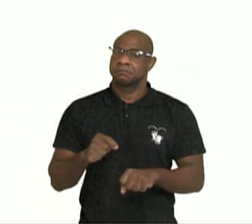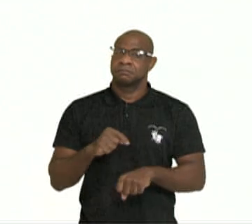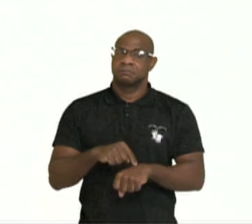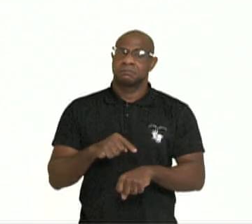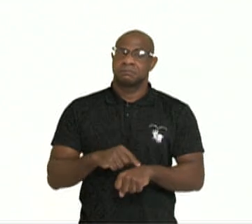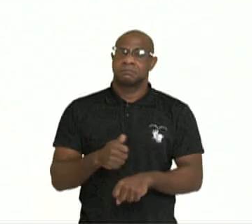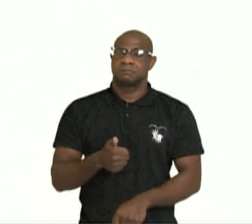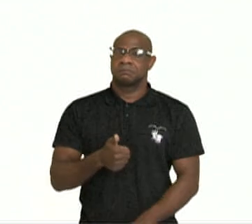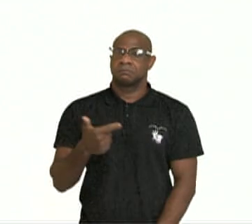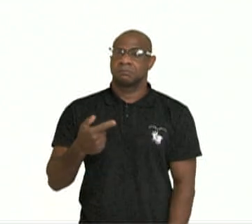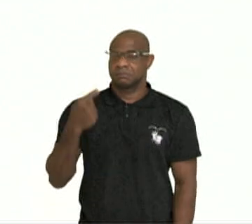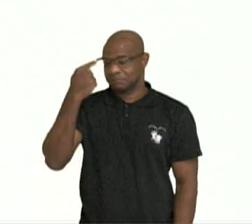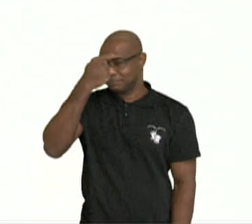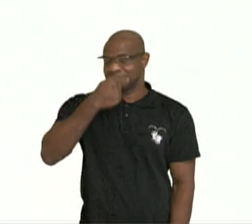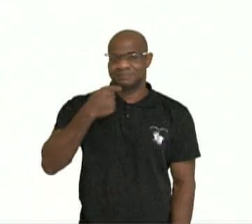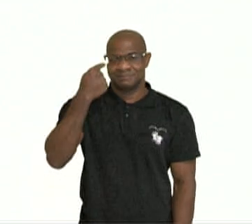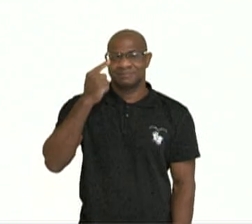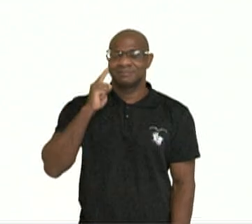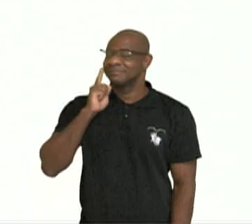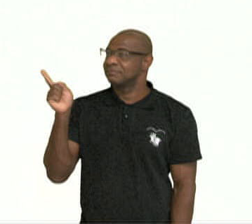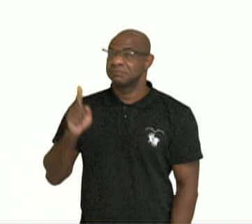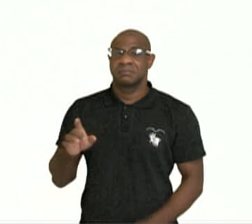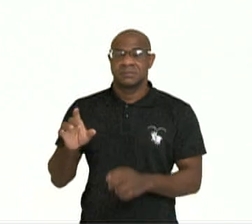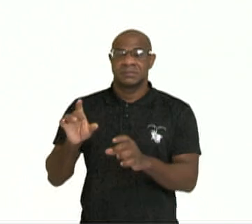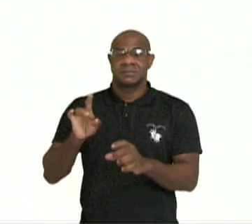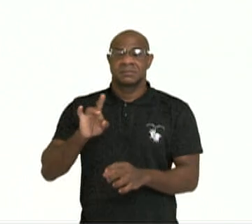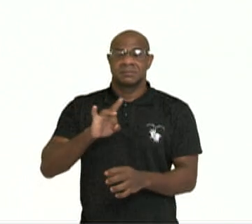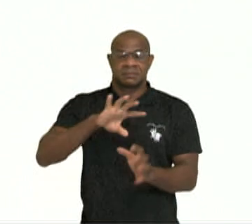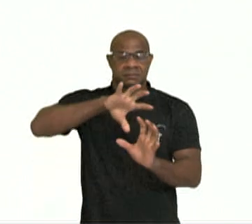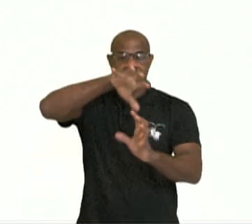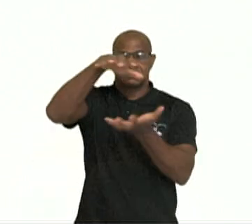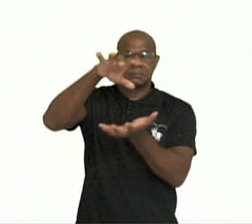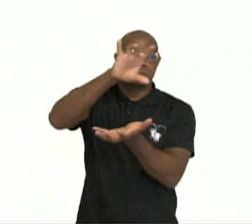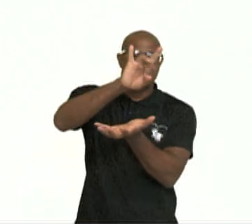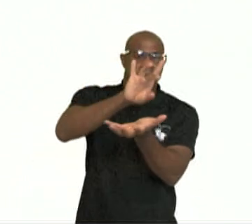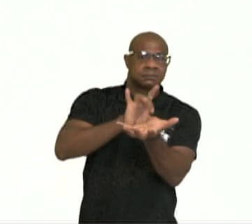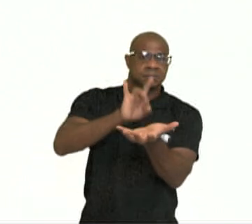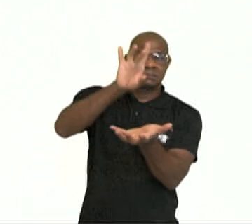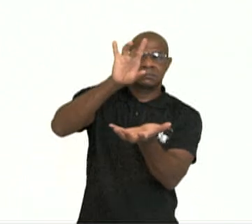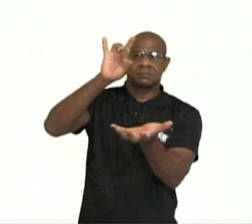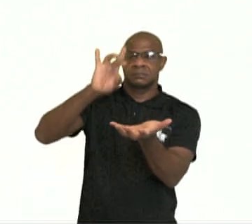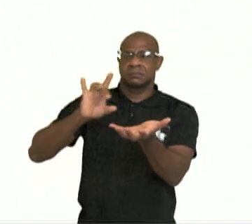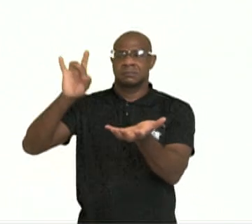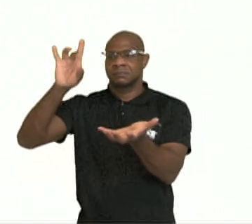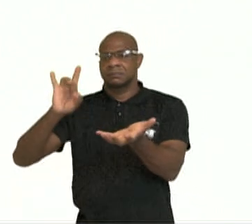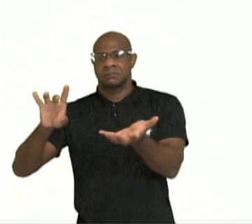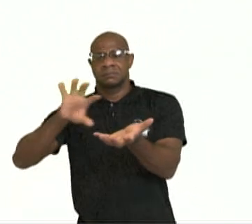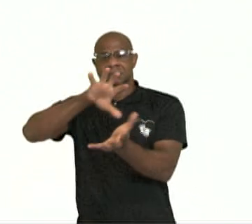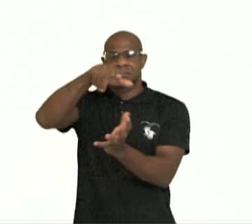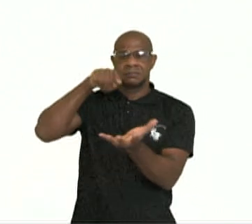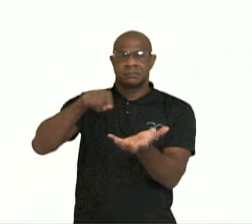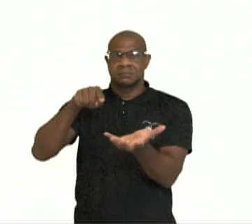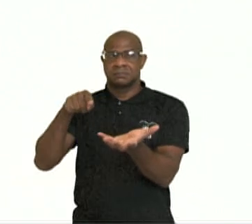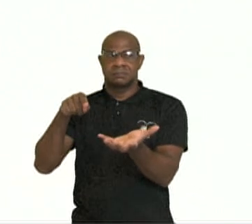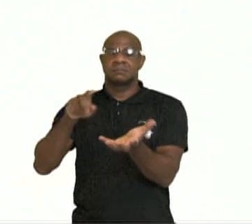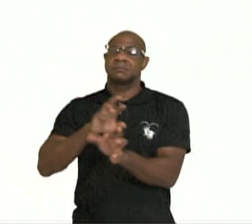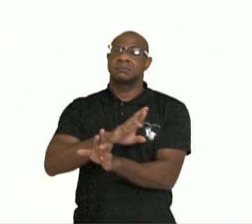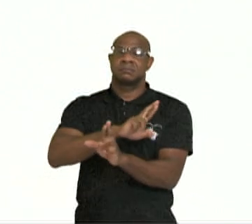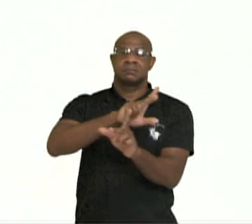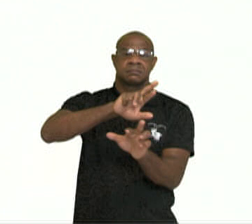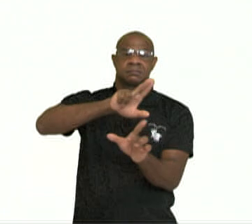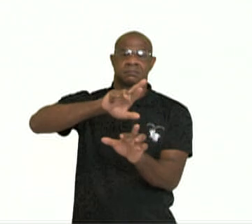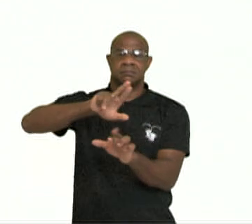que fala ali, né? Em cada região do mundo aí, né? Existe a possibilidade de ser aí, ó,